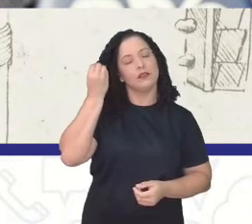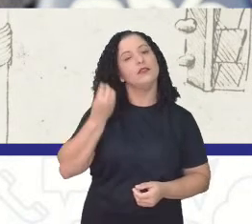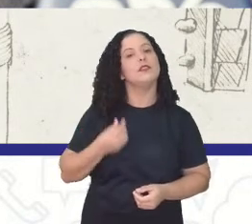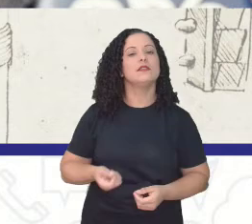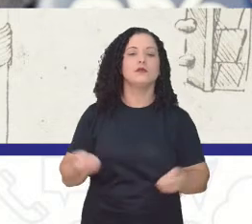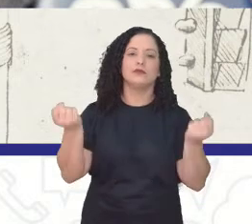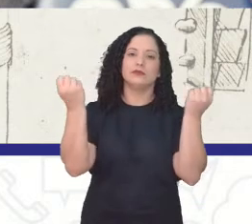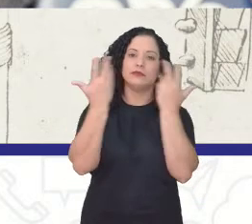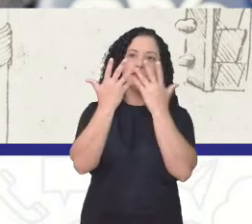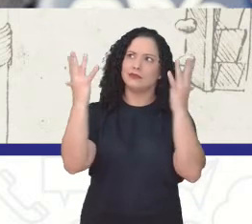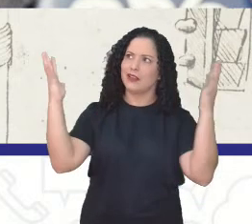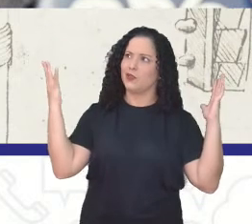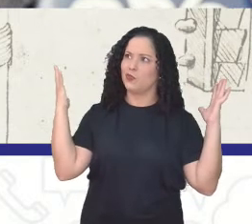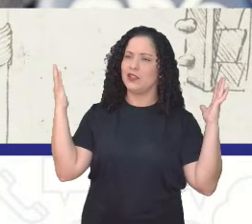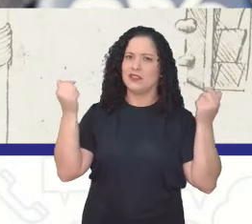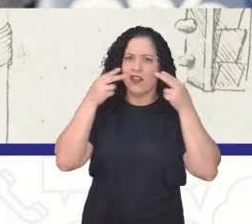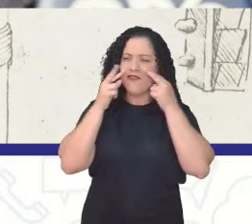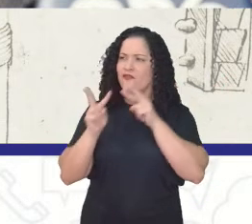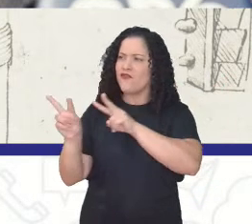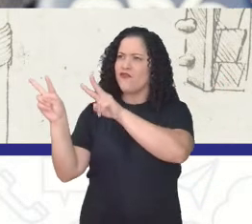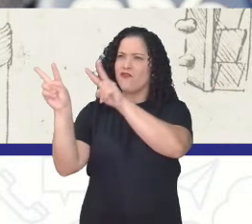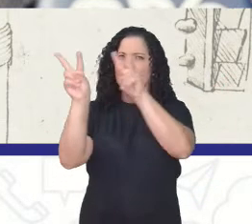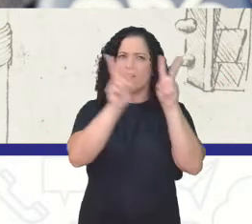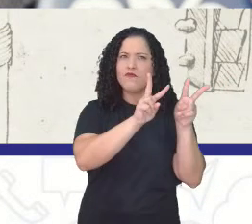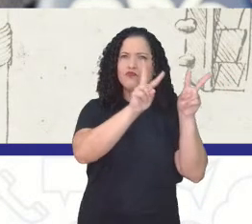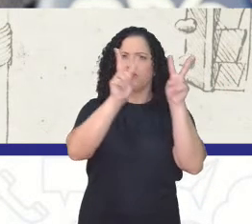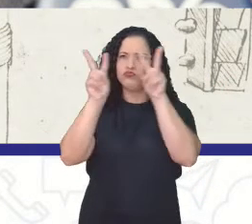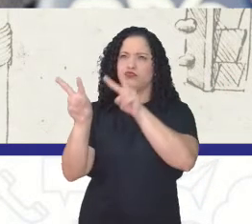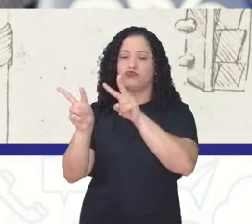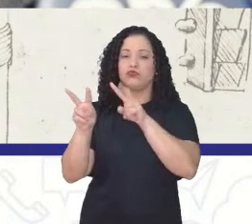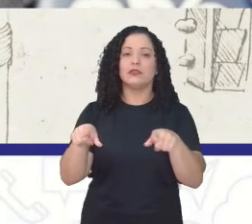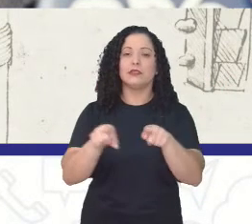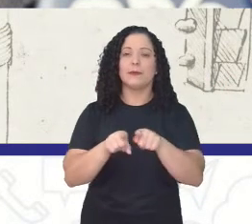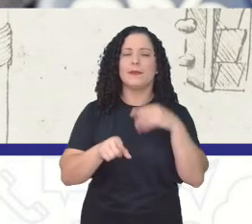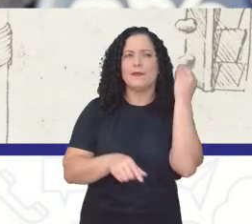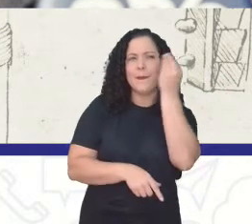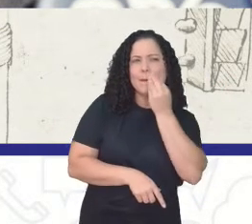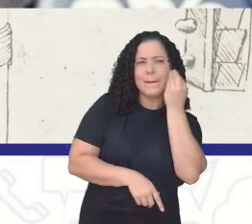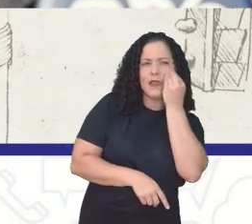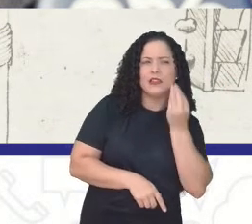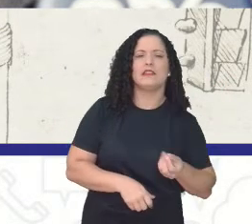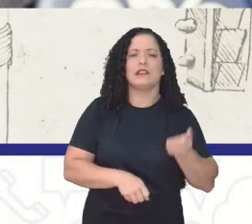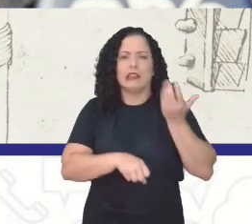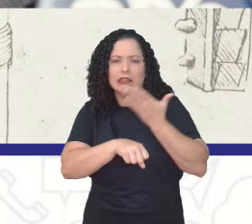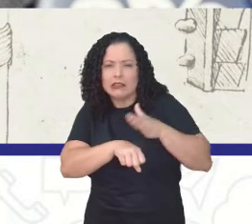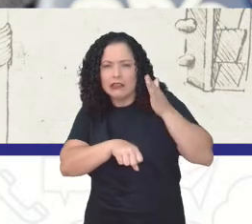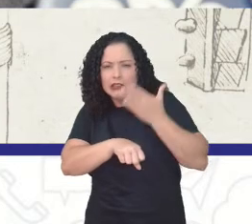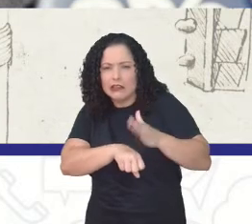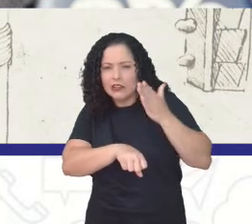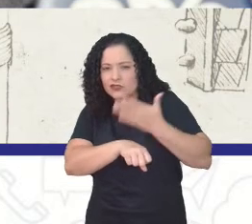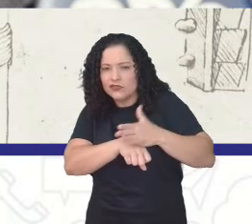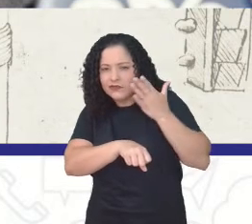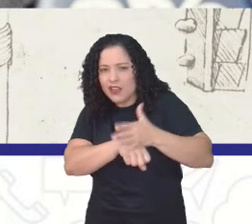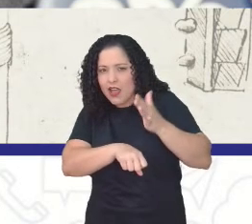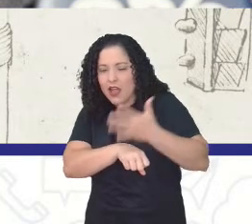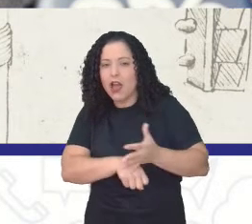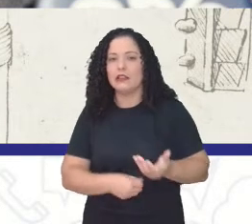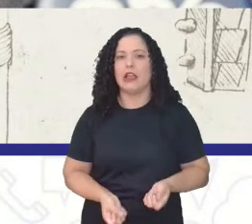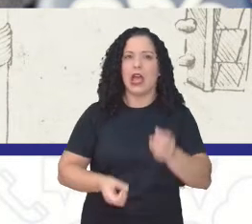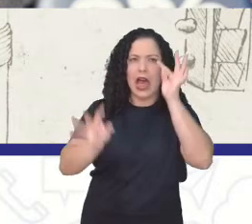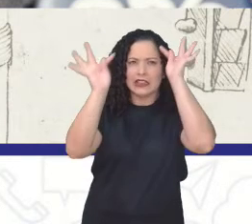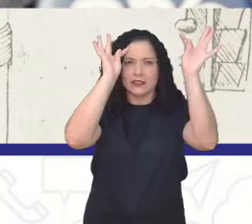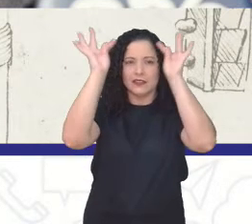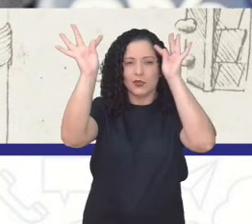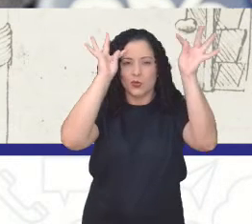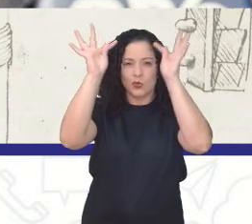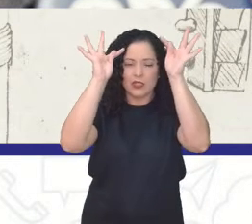da natureza, a realização de testes, né, para provar as teorias, né, que eram formuladas, daí